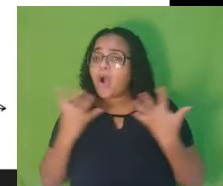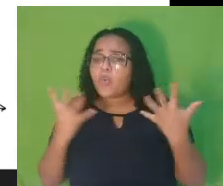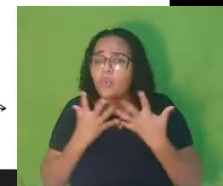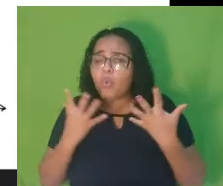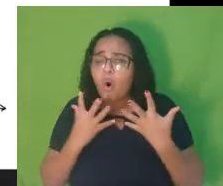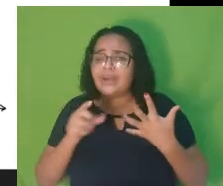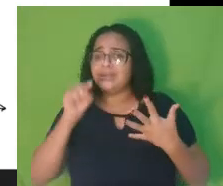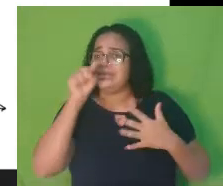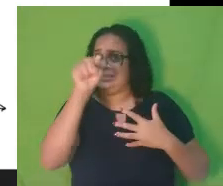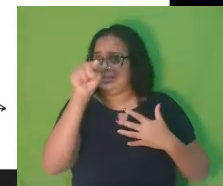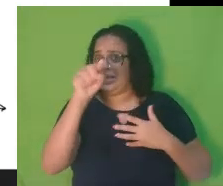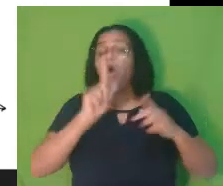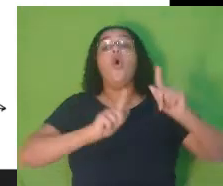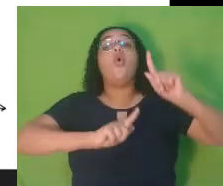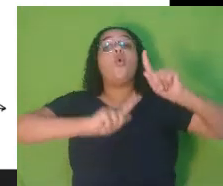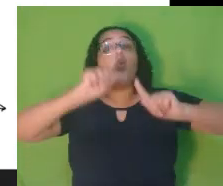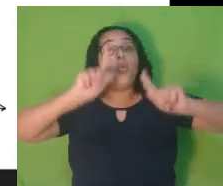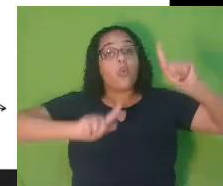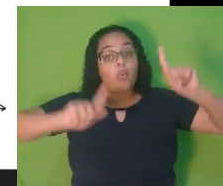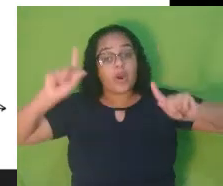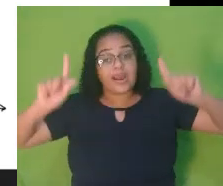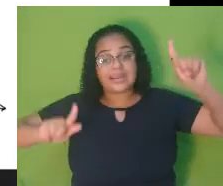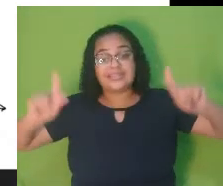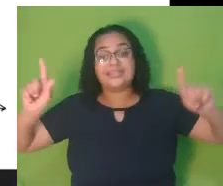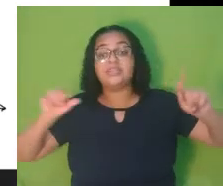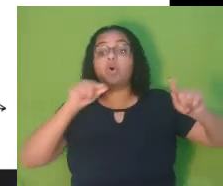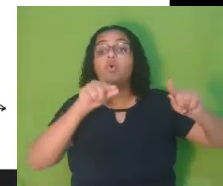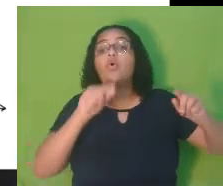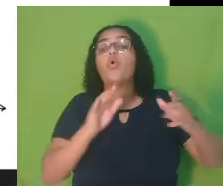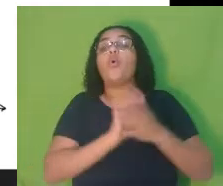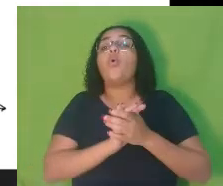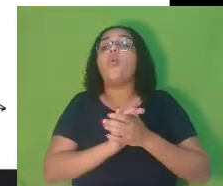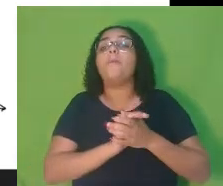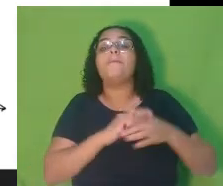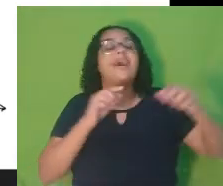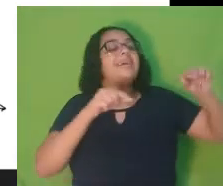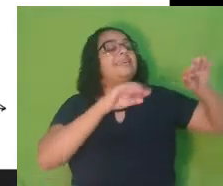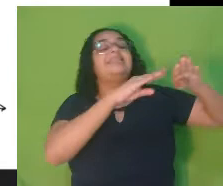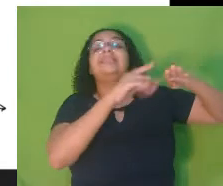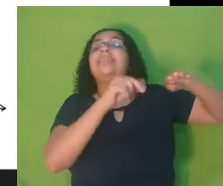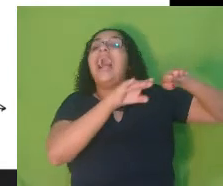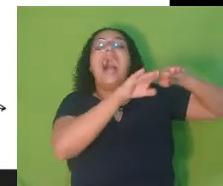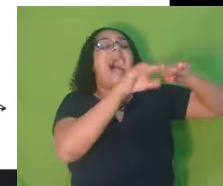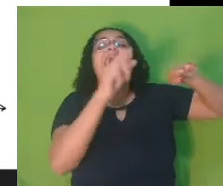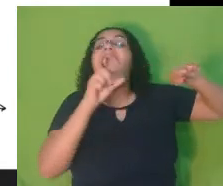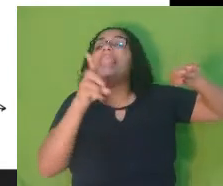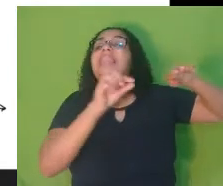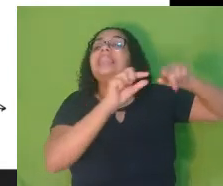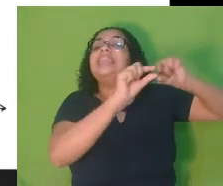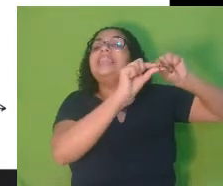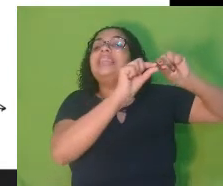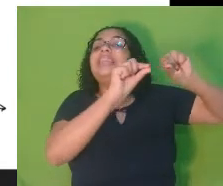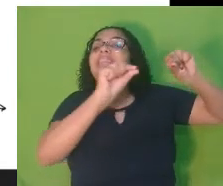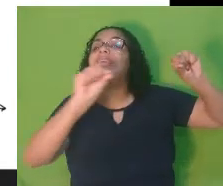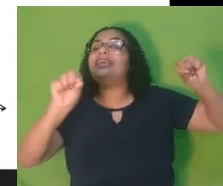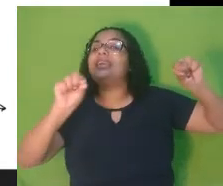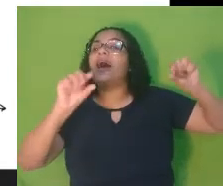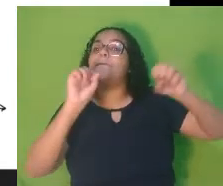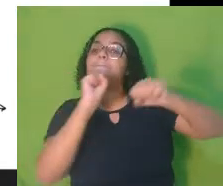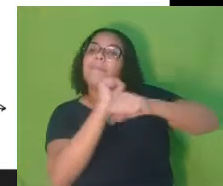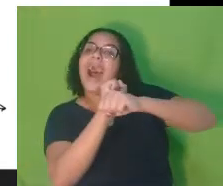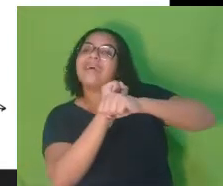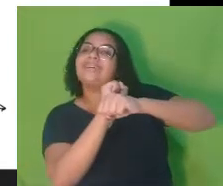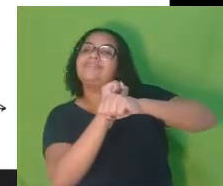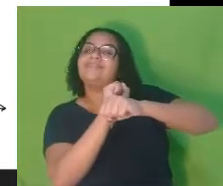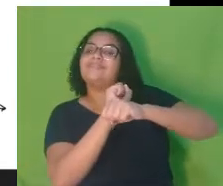Agora, se o seu gráfico for uma linha com interrupção, como esse aqui, né? A linha não é contínua, ela se